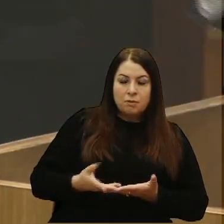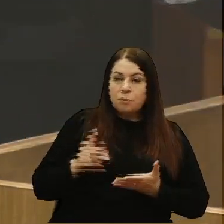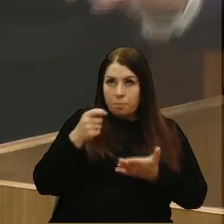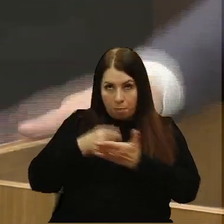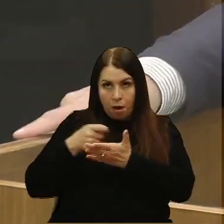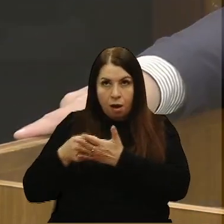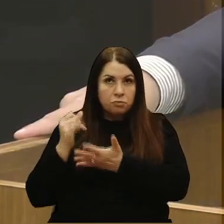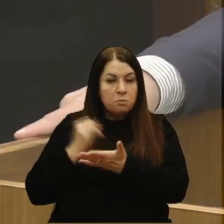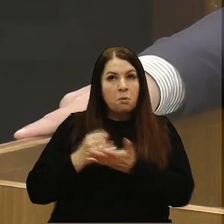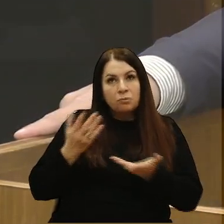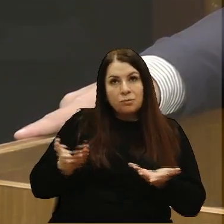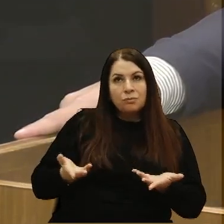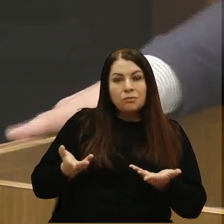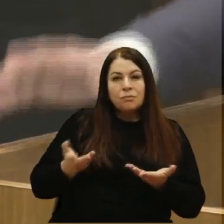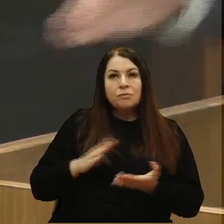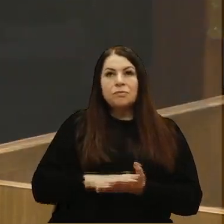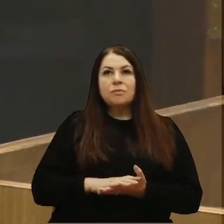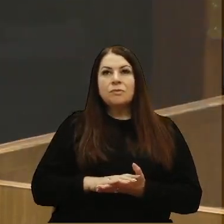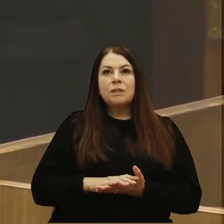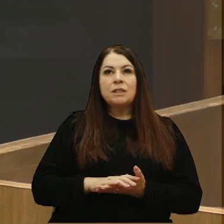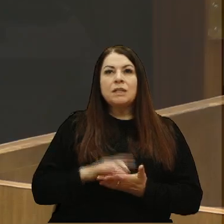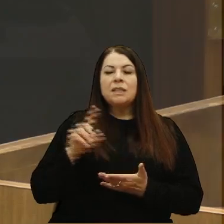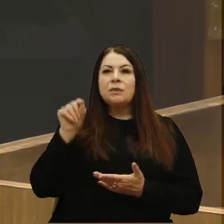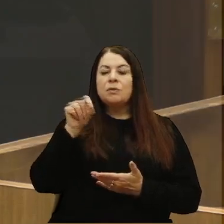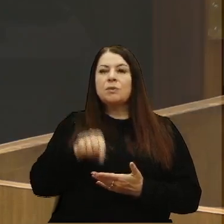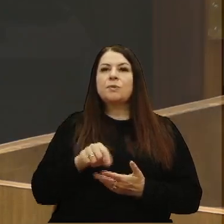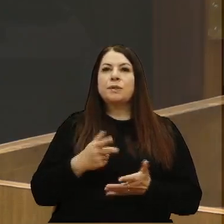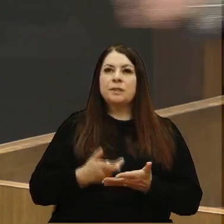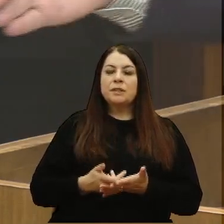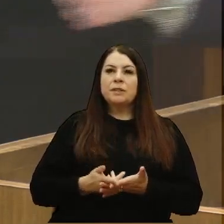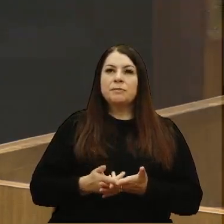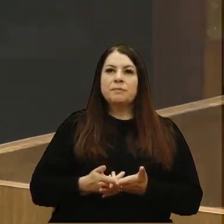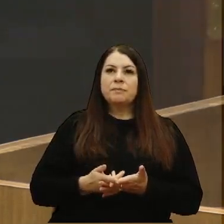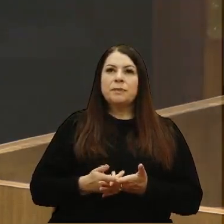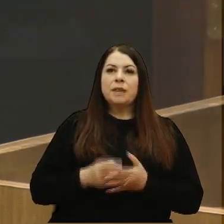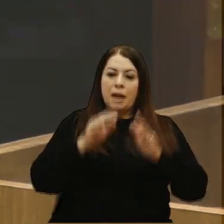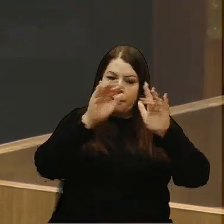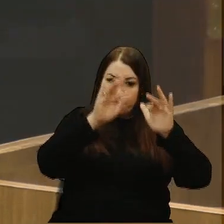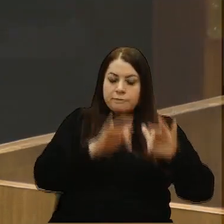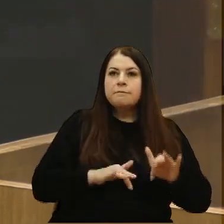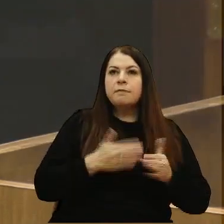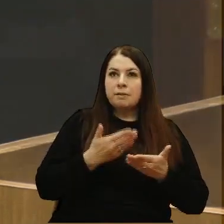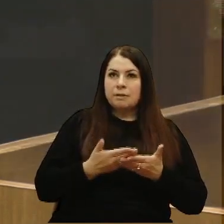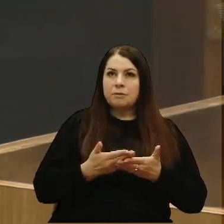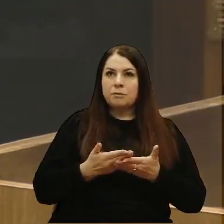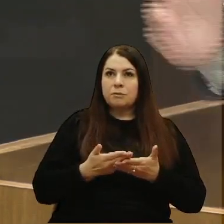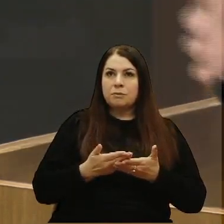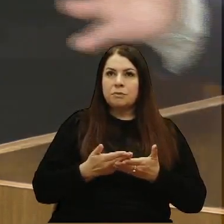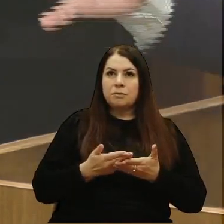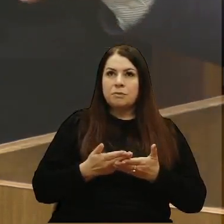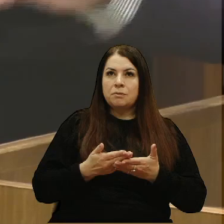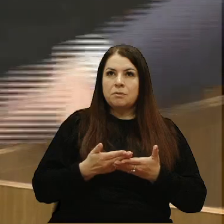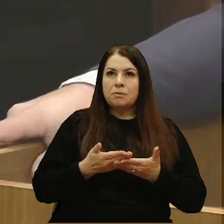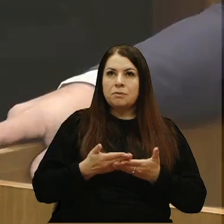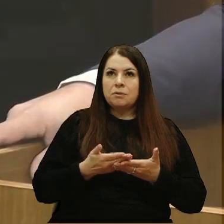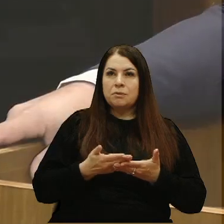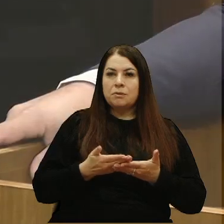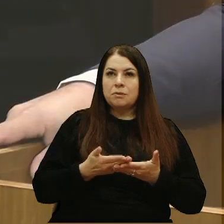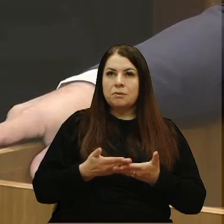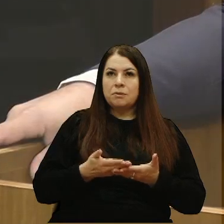pagam seus impostos, não são devidamente cadastrados e